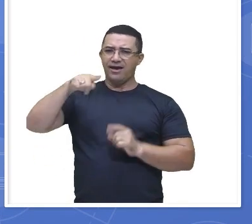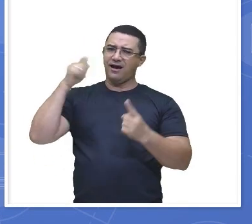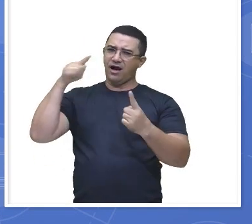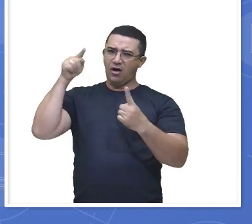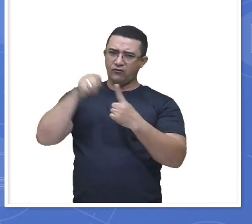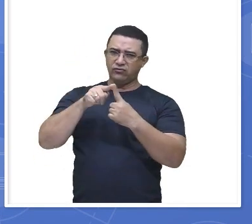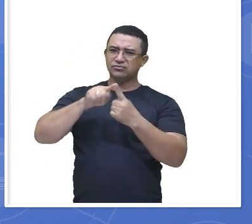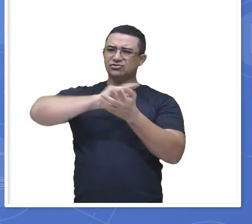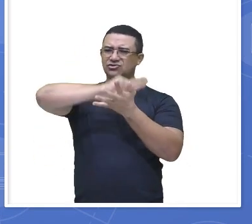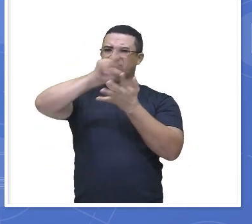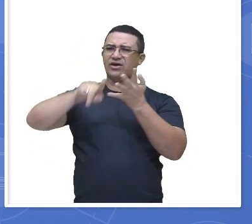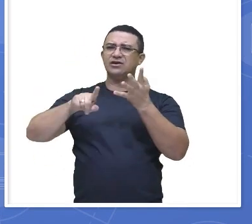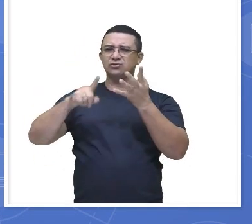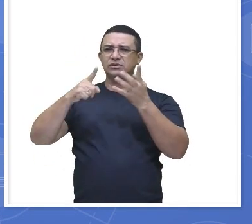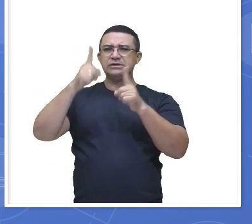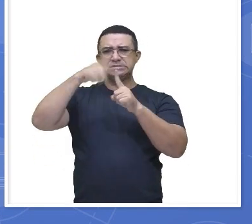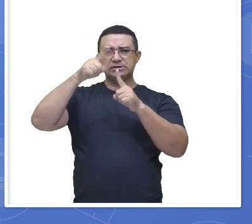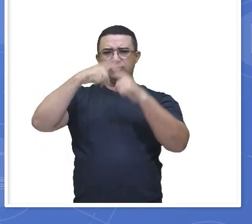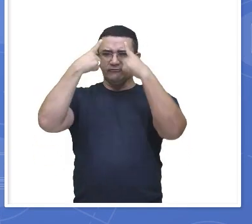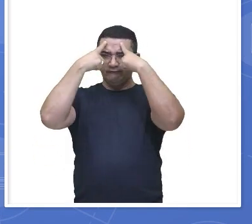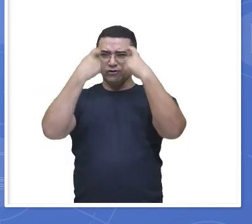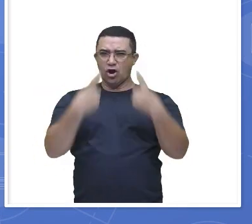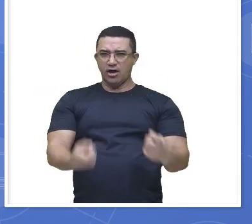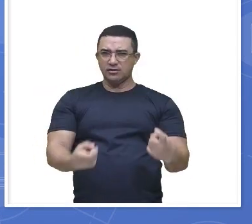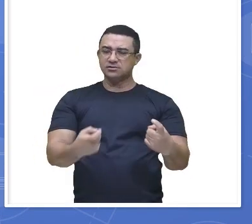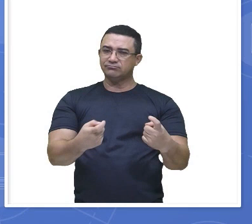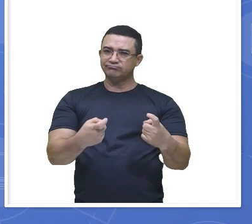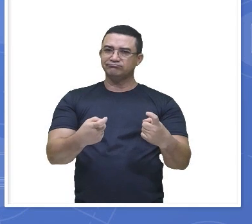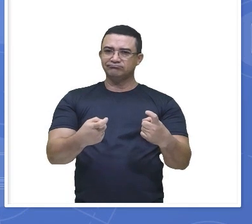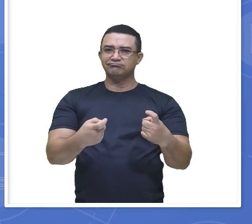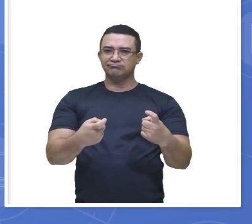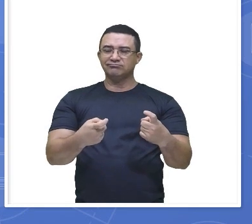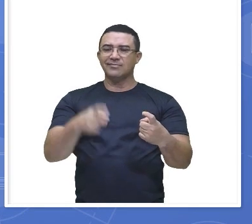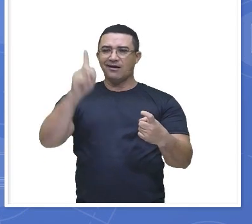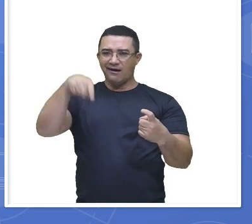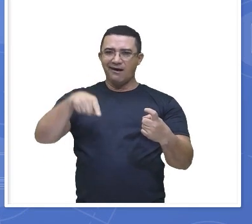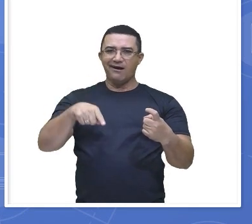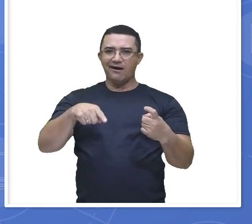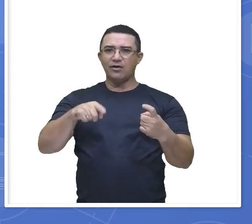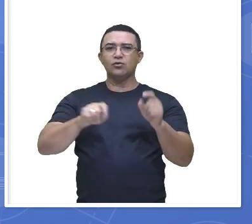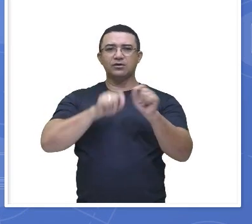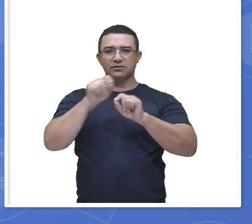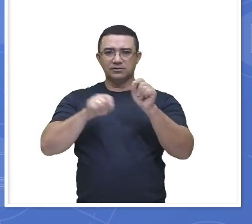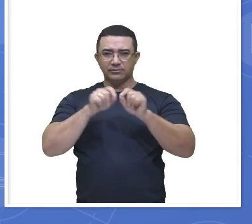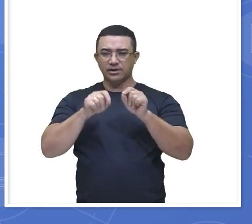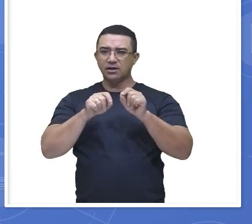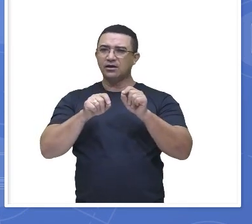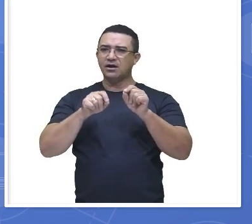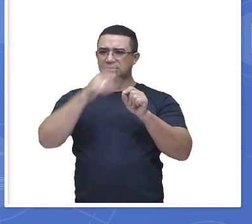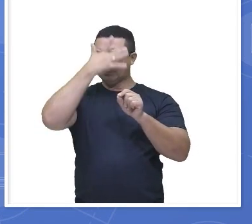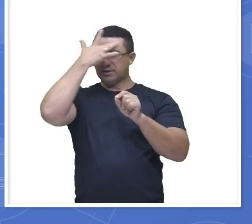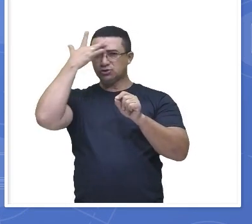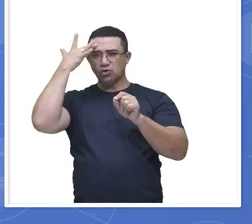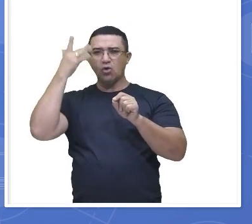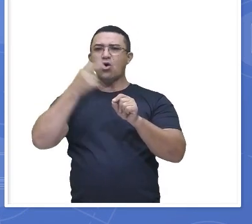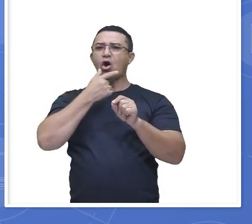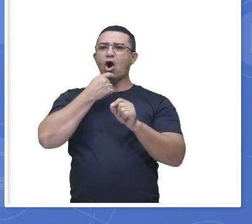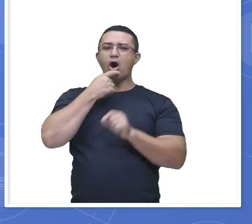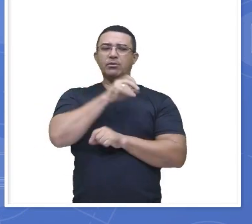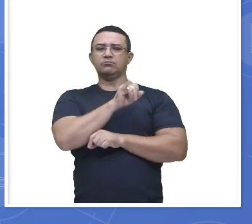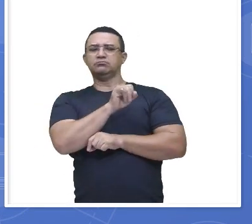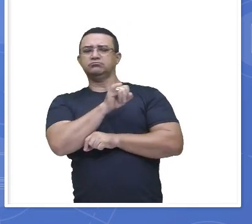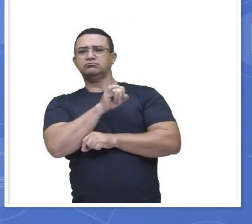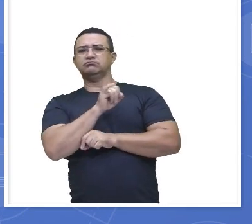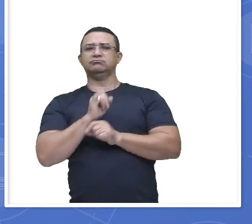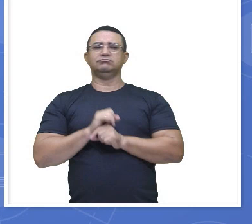são vítimas de violência e já diz que é uma gradação, desde o assédio até a morte, né?